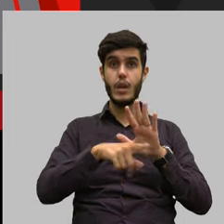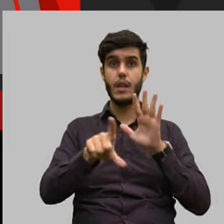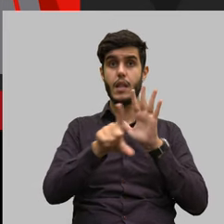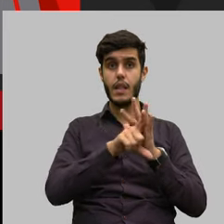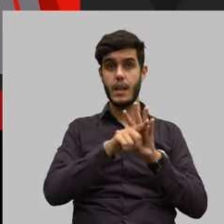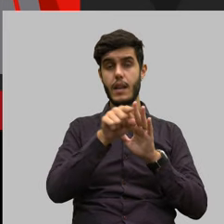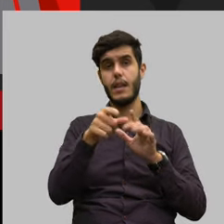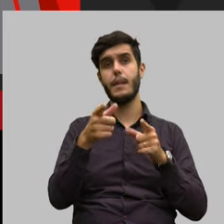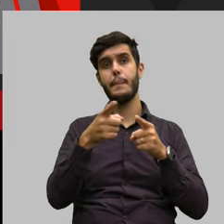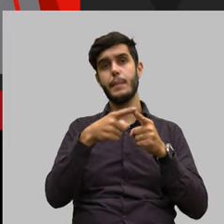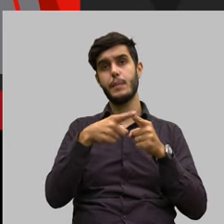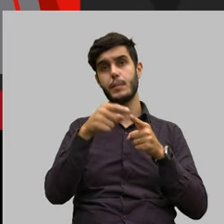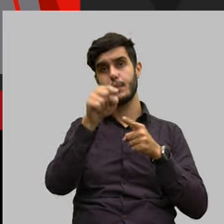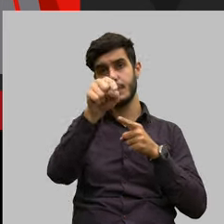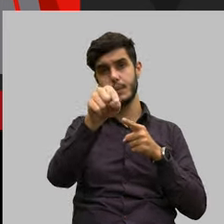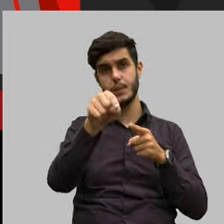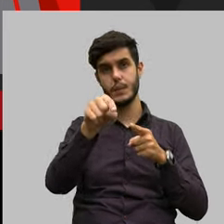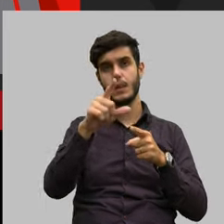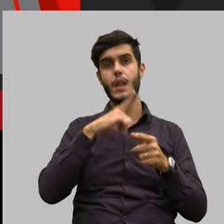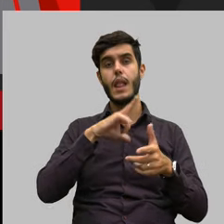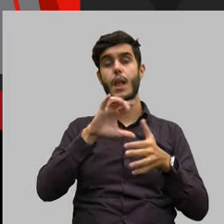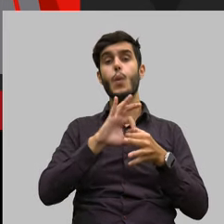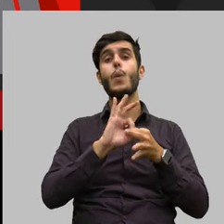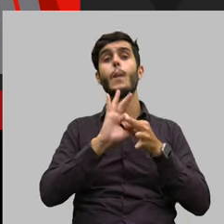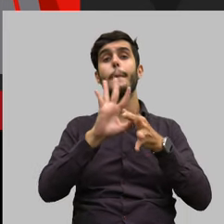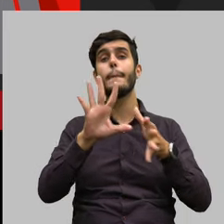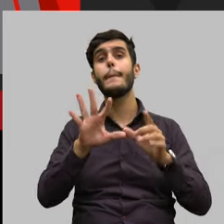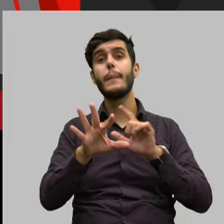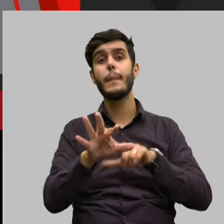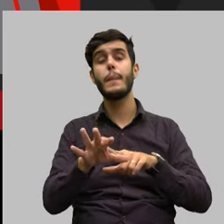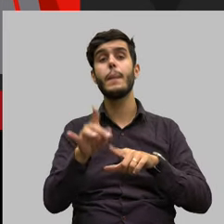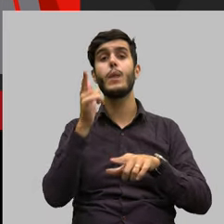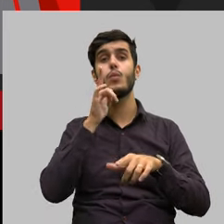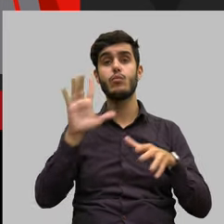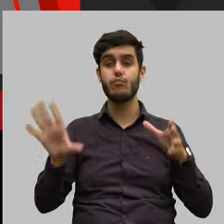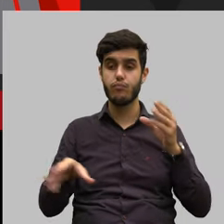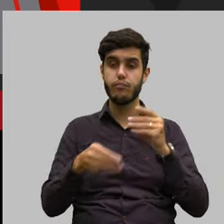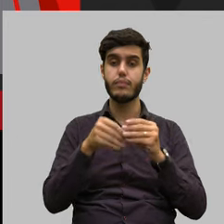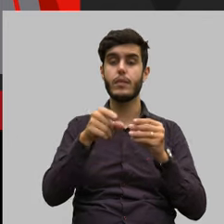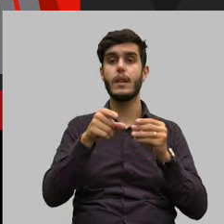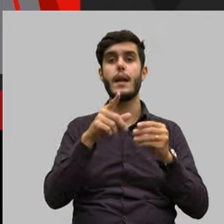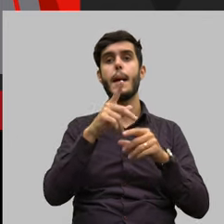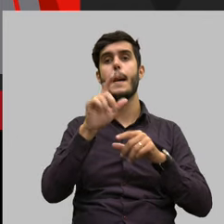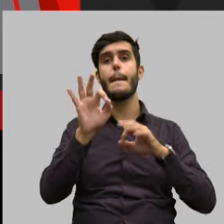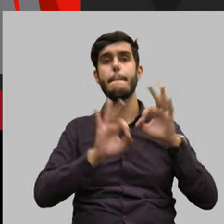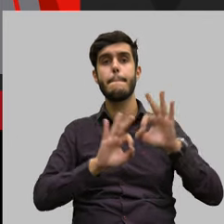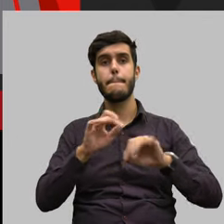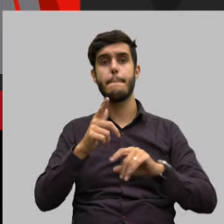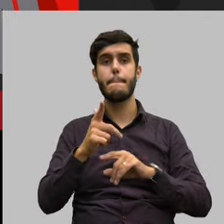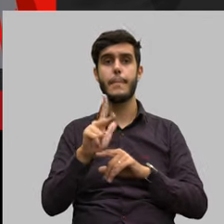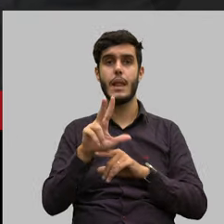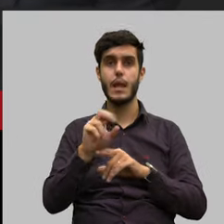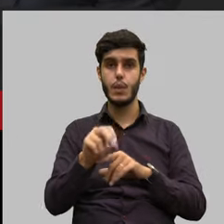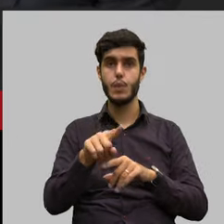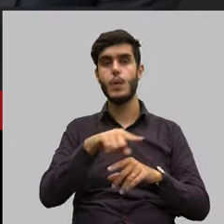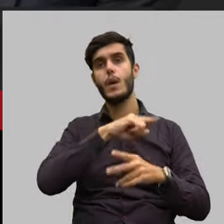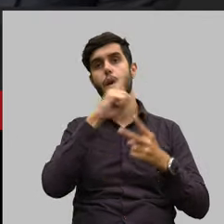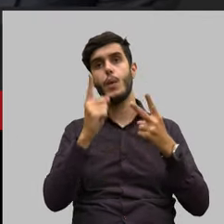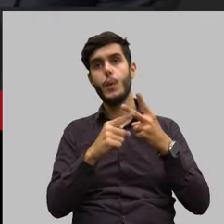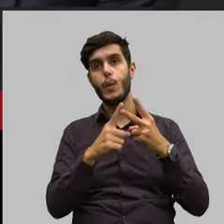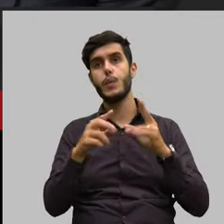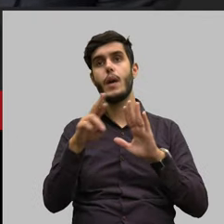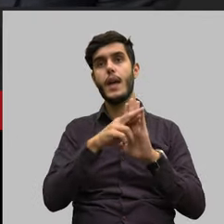um que eh traz a autorização para a adesão ao plano e o outro que são as regras de teto de gasto